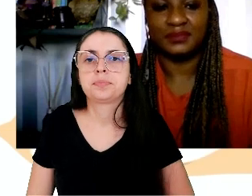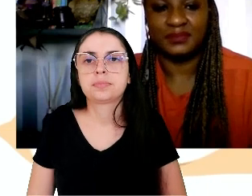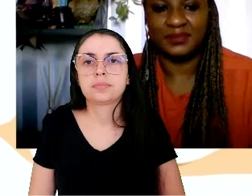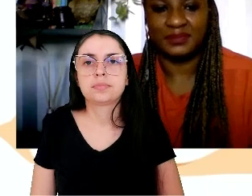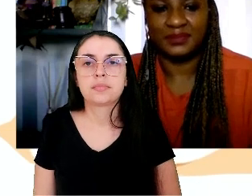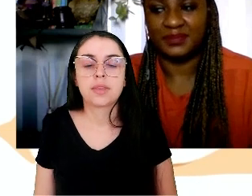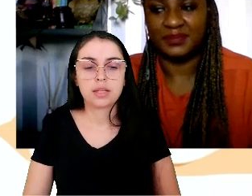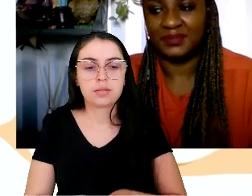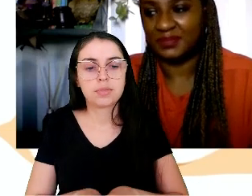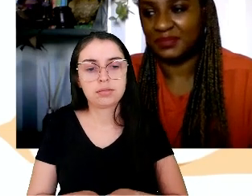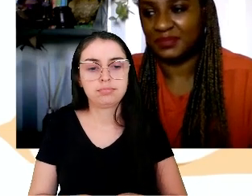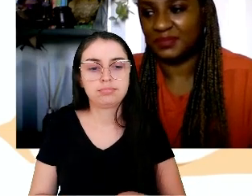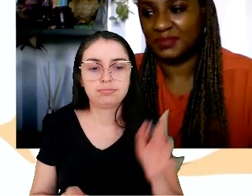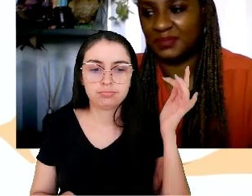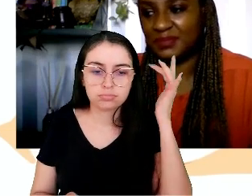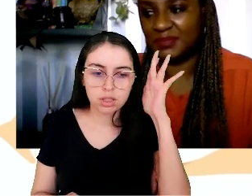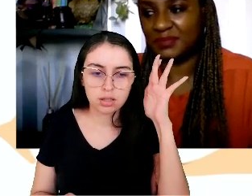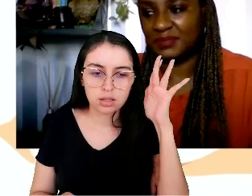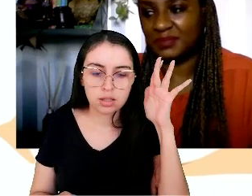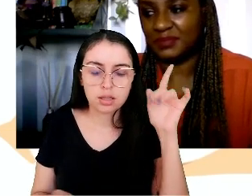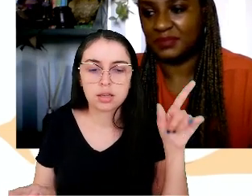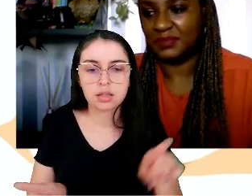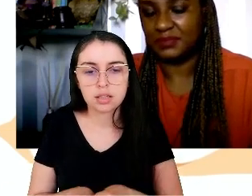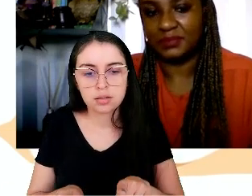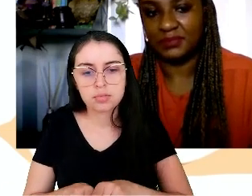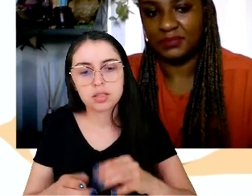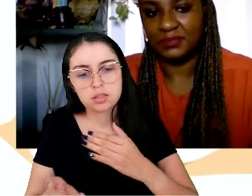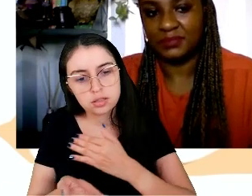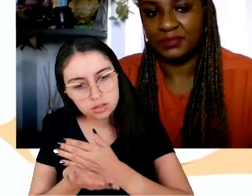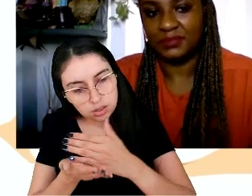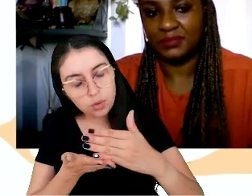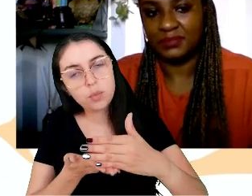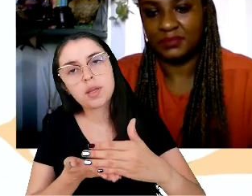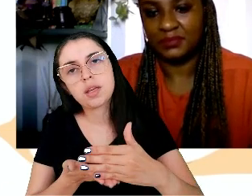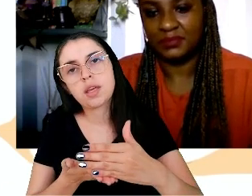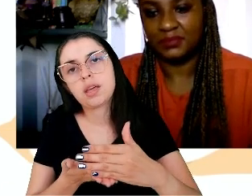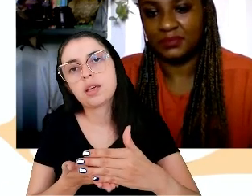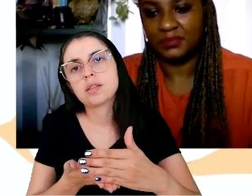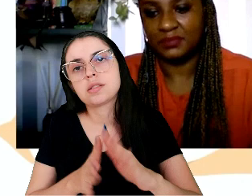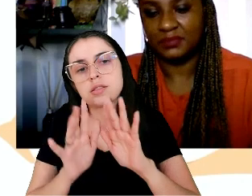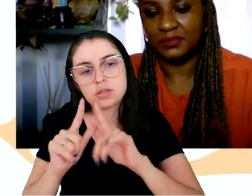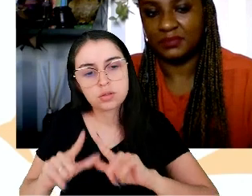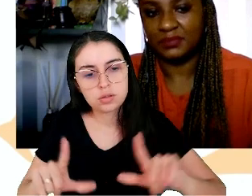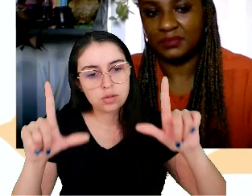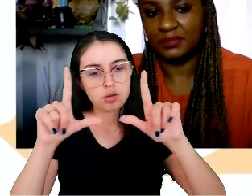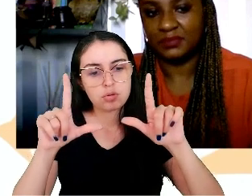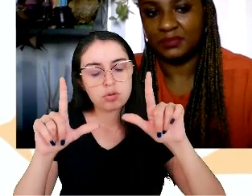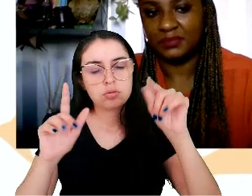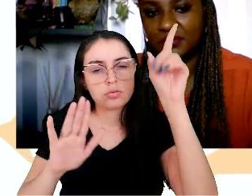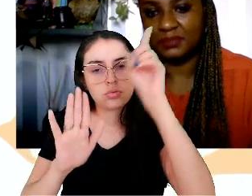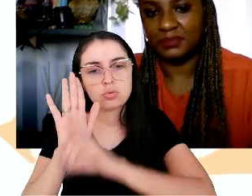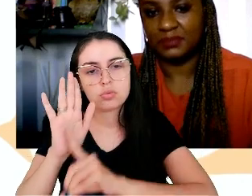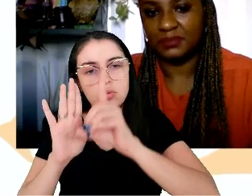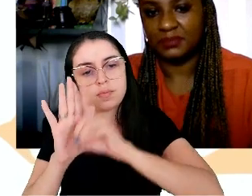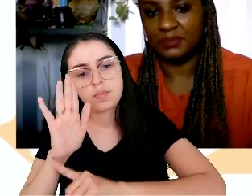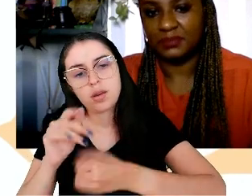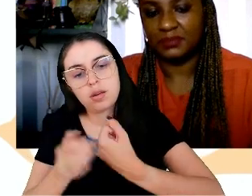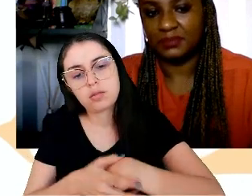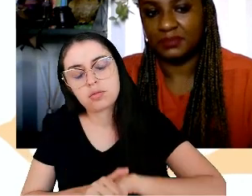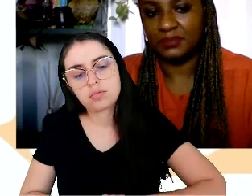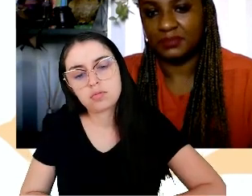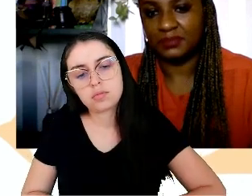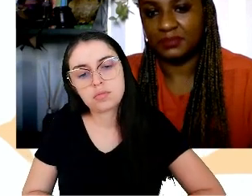E amanhã também haverá continuidade da exibição do documentário